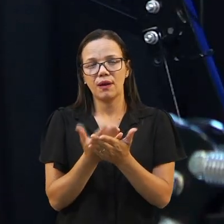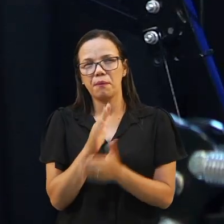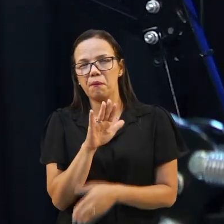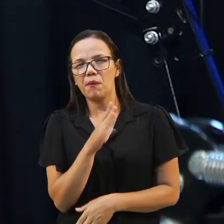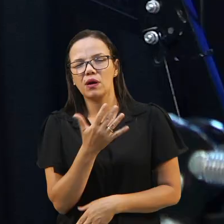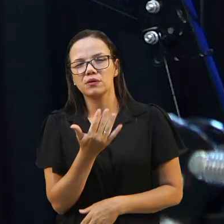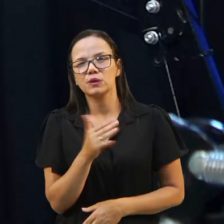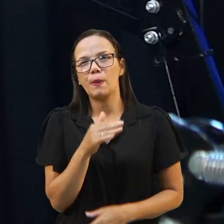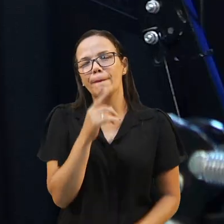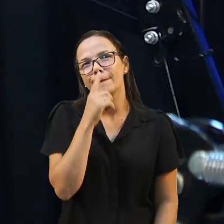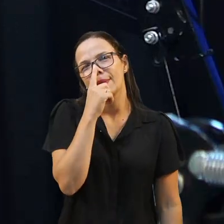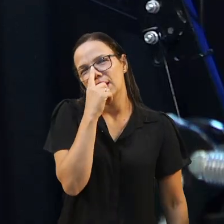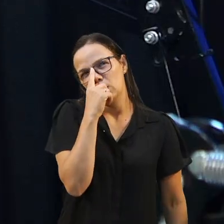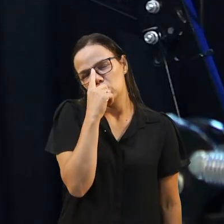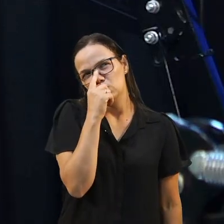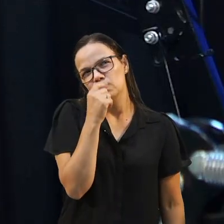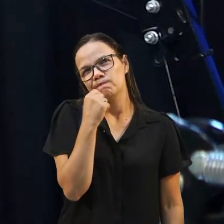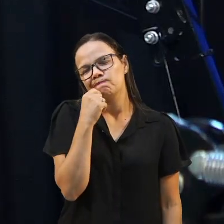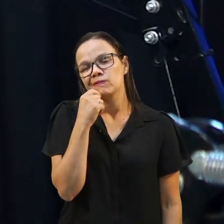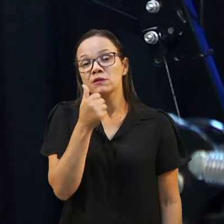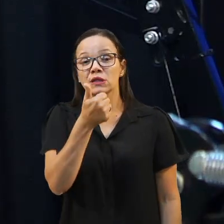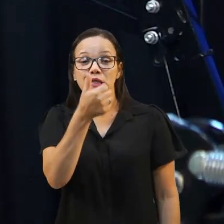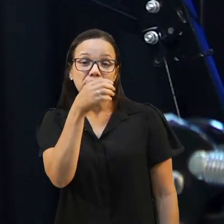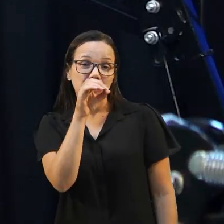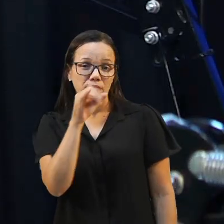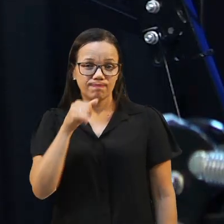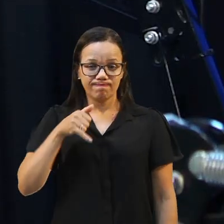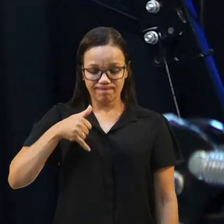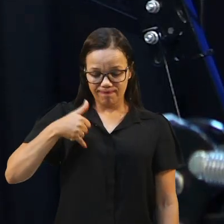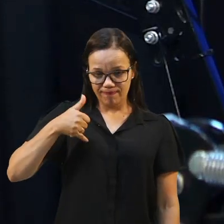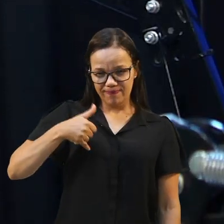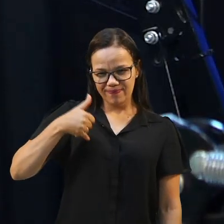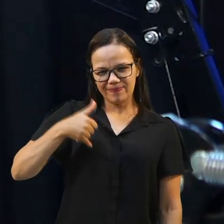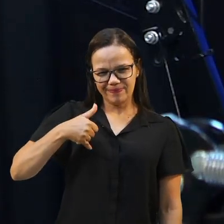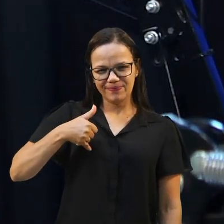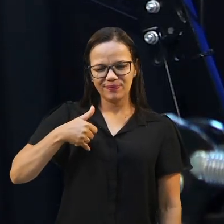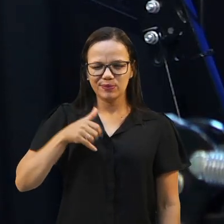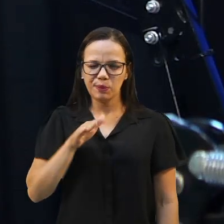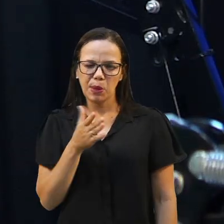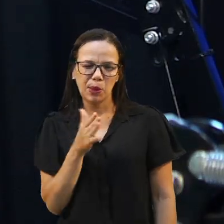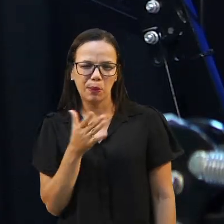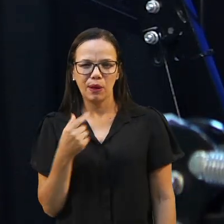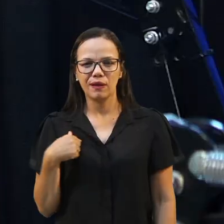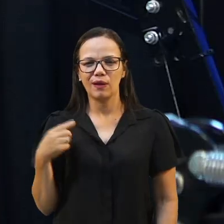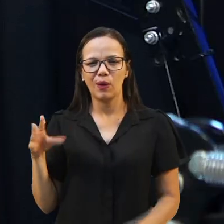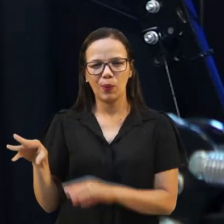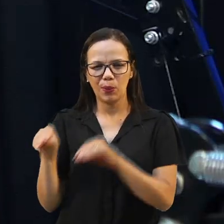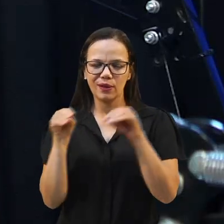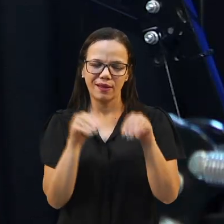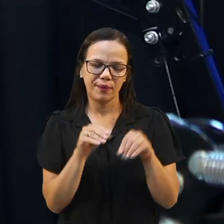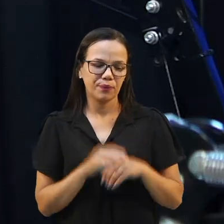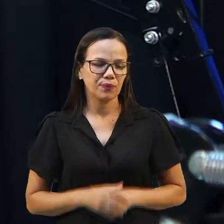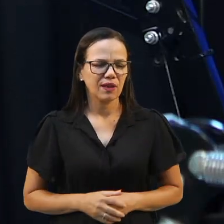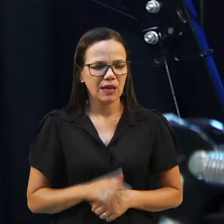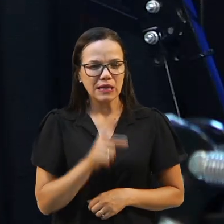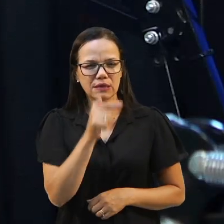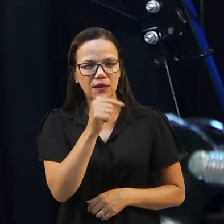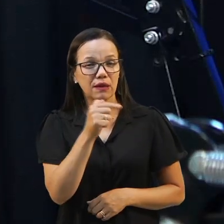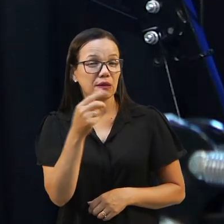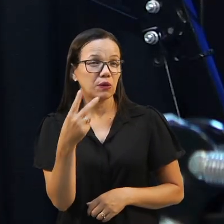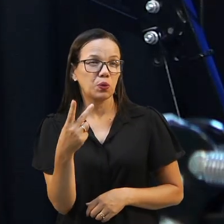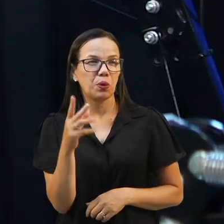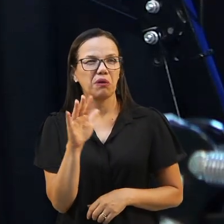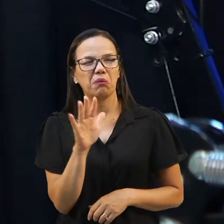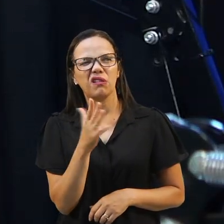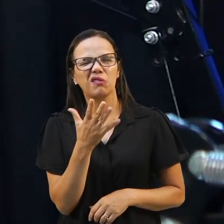devia ter na faixa de 10 anos, né? Alguma coisa do 64. gênero.